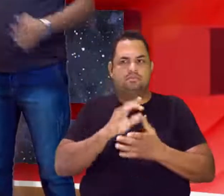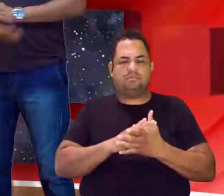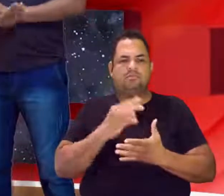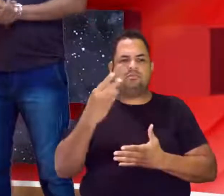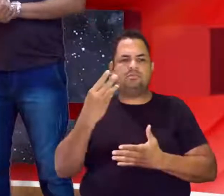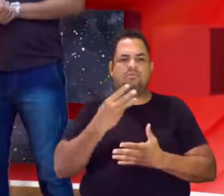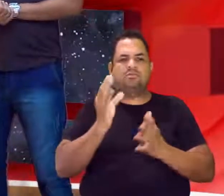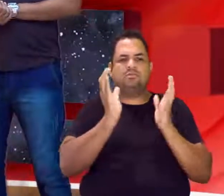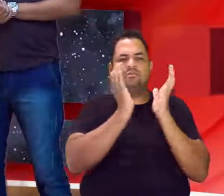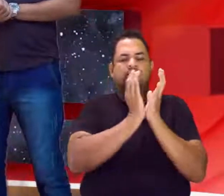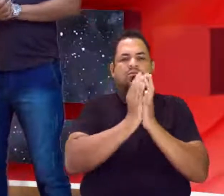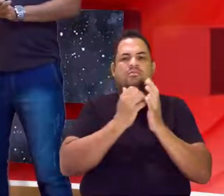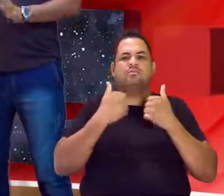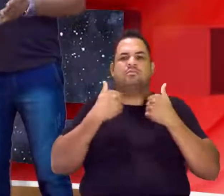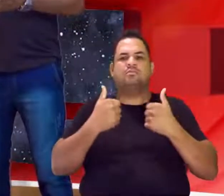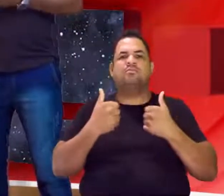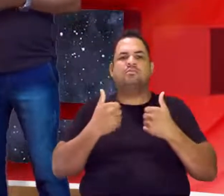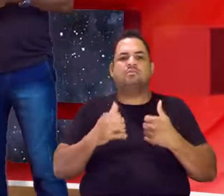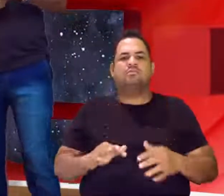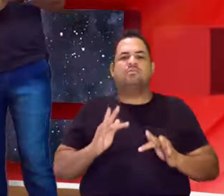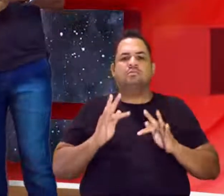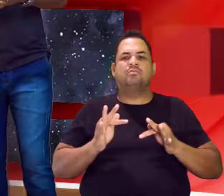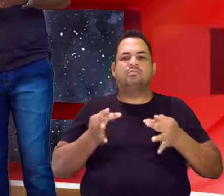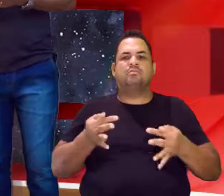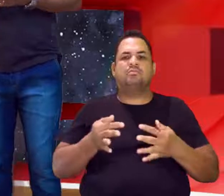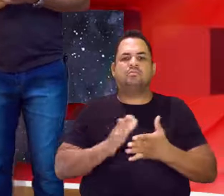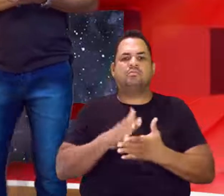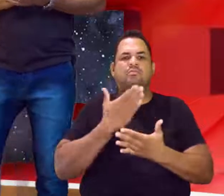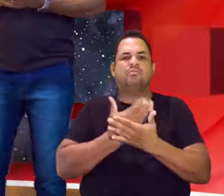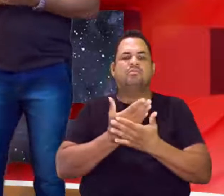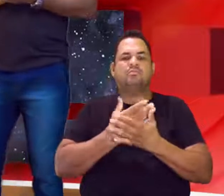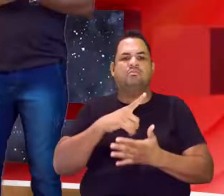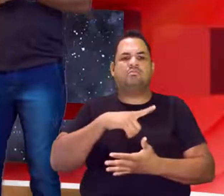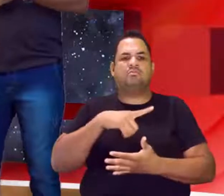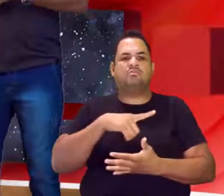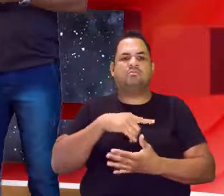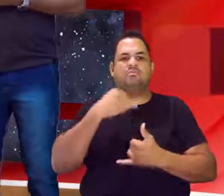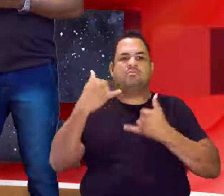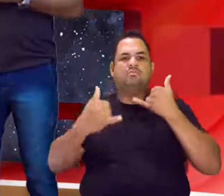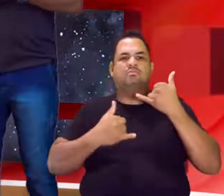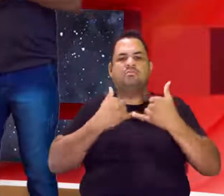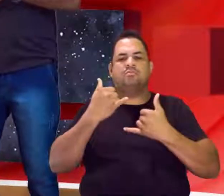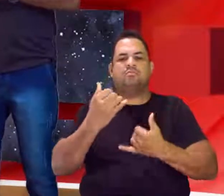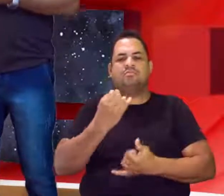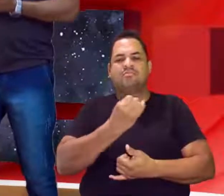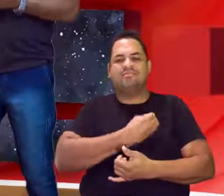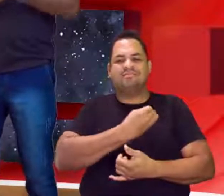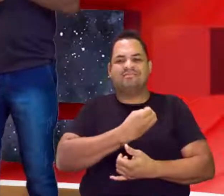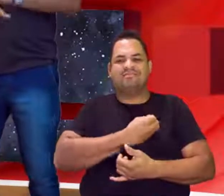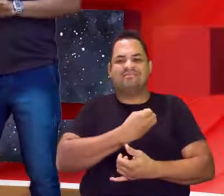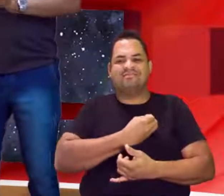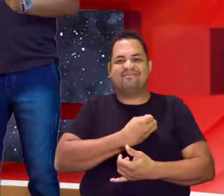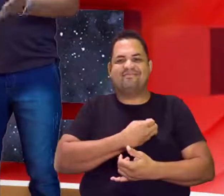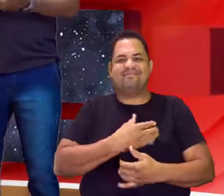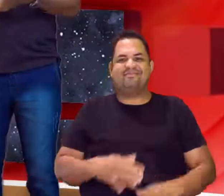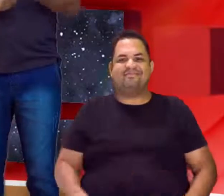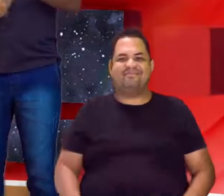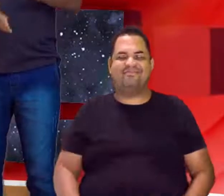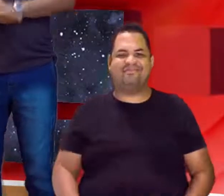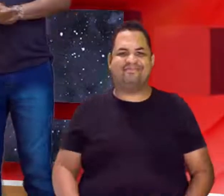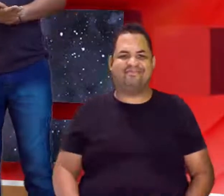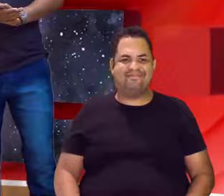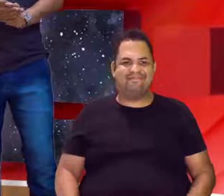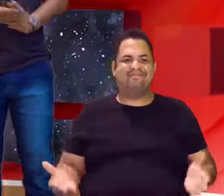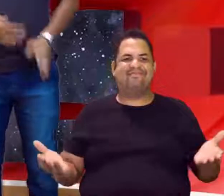terceira unidade. Certinho? E para finalizar a nossa aula, temos o Brincando com os Números.